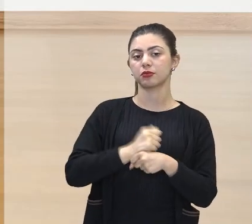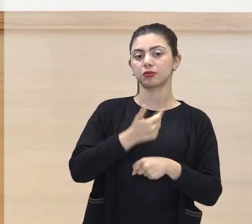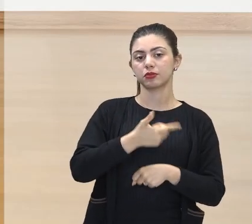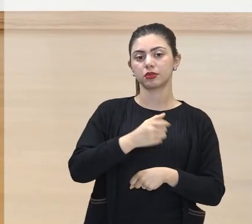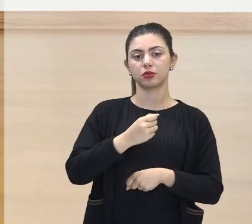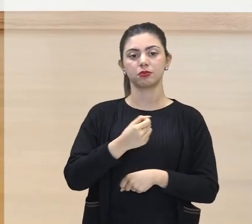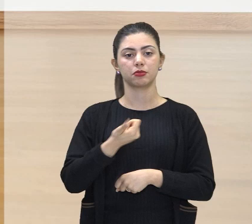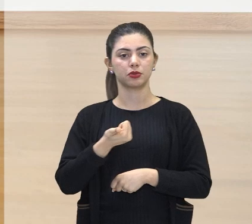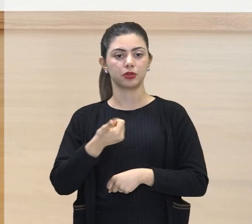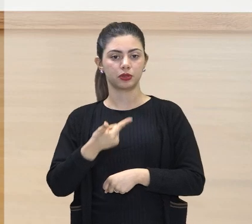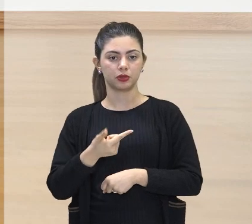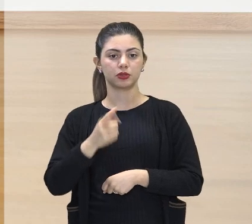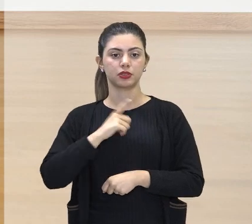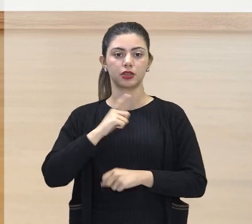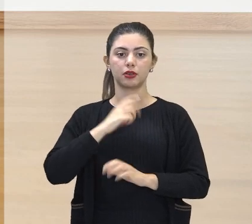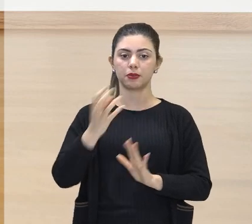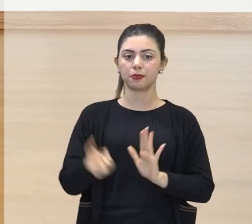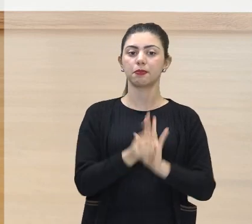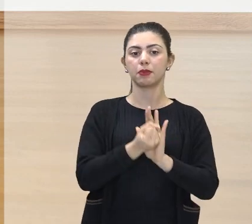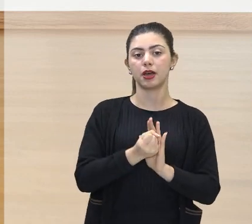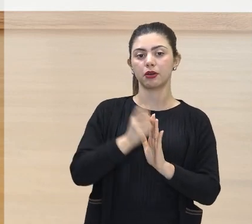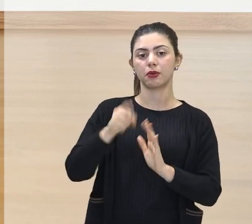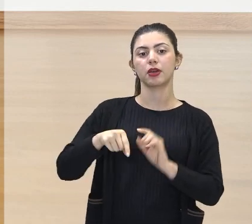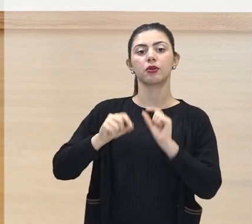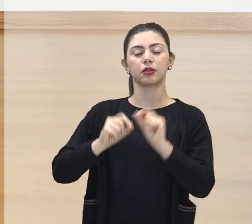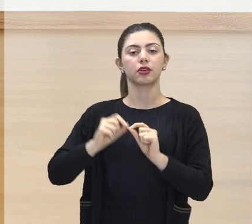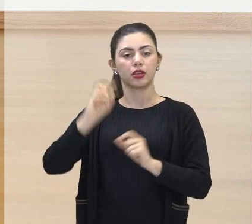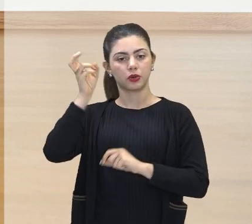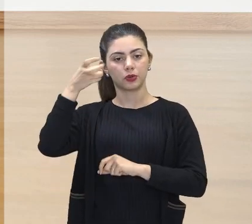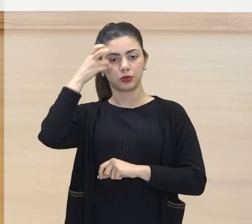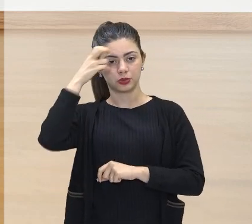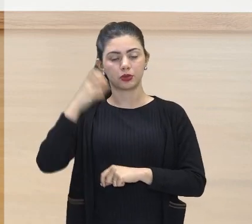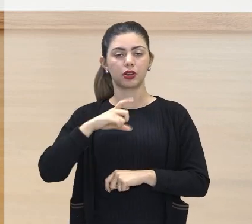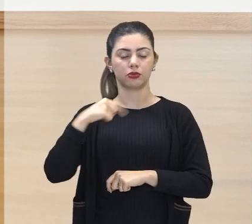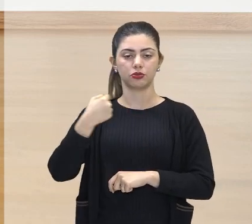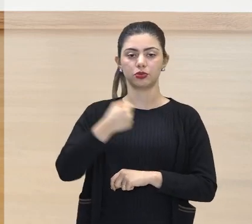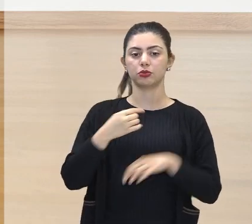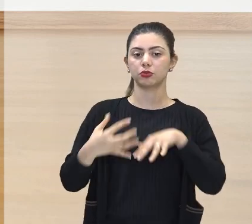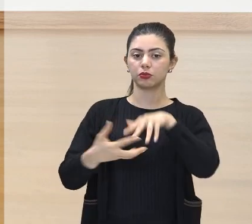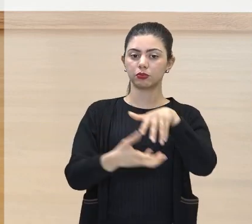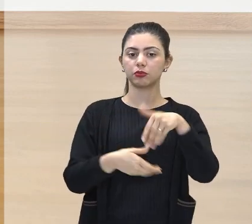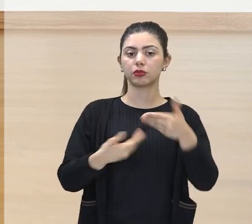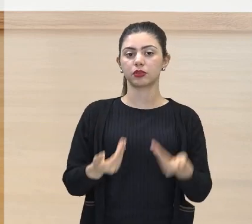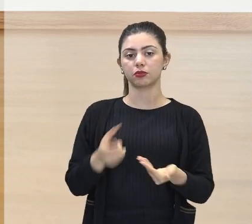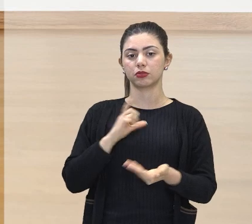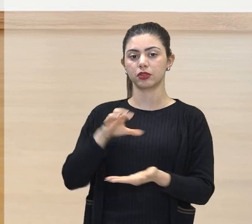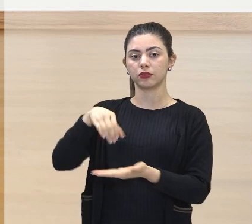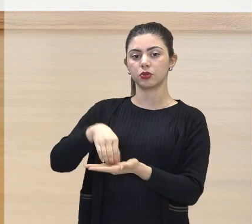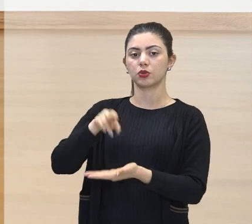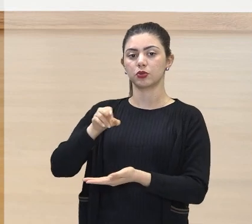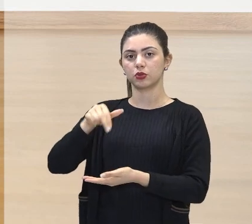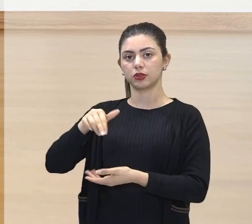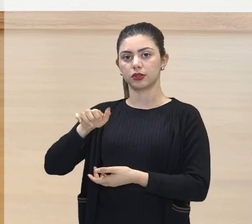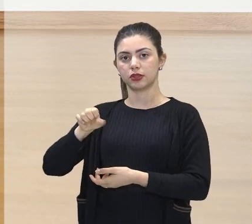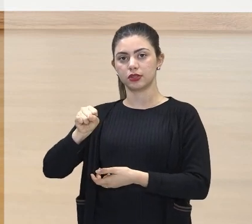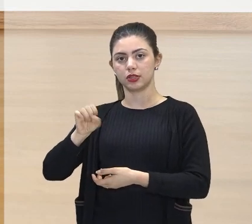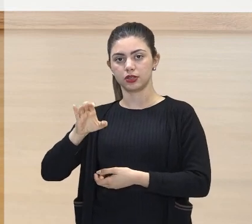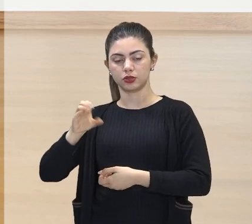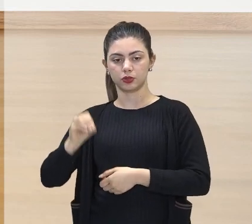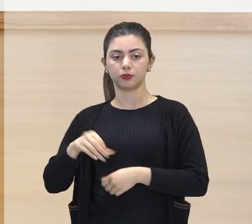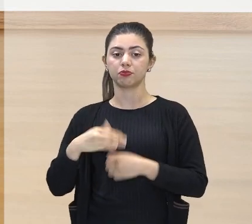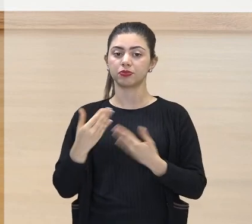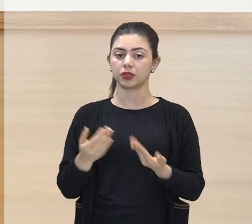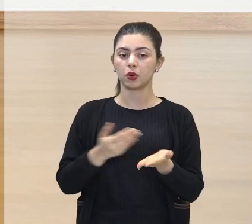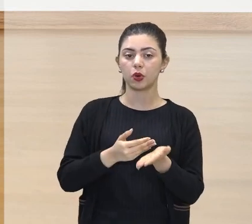representativa do Patrimônio Cultural Imaterial da Humanidade pela Organização das Nações Unidas, que é a Unesco. O frevo ele